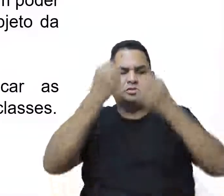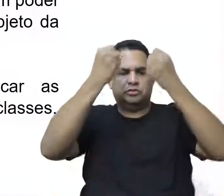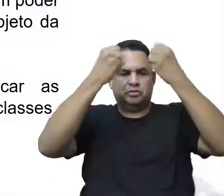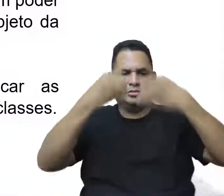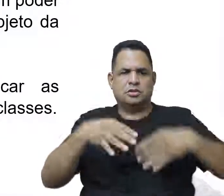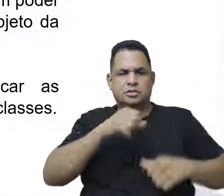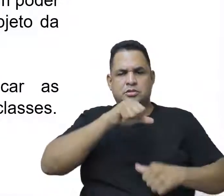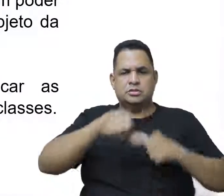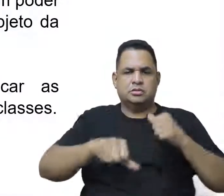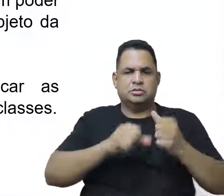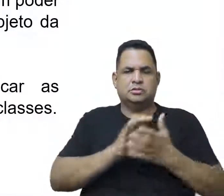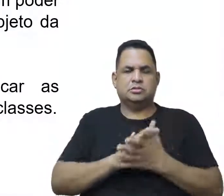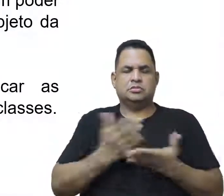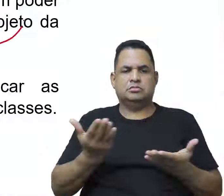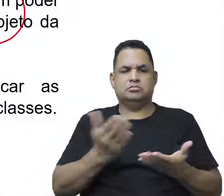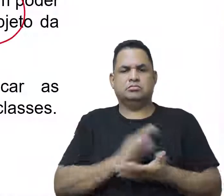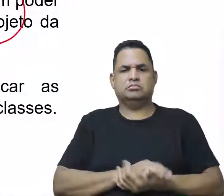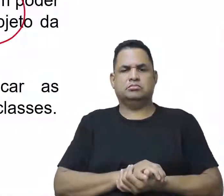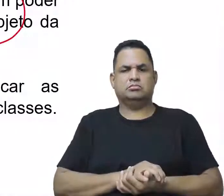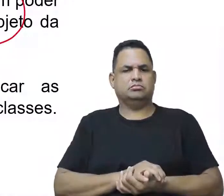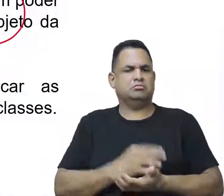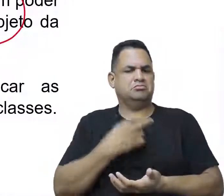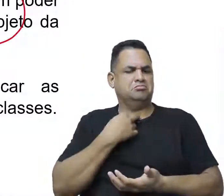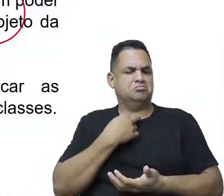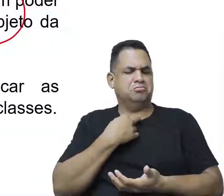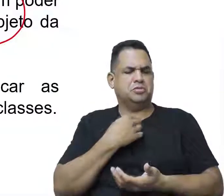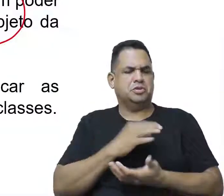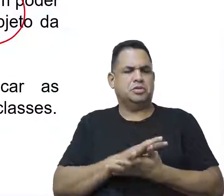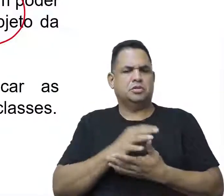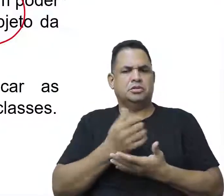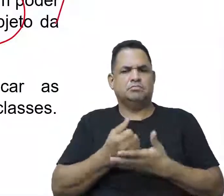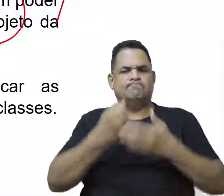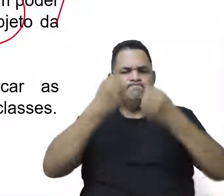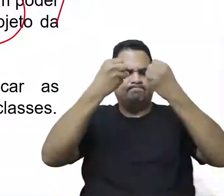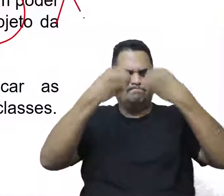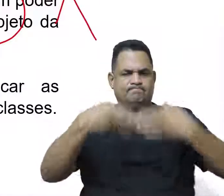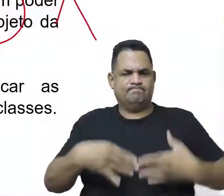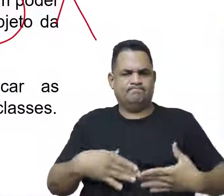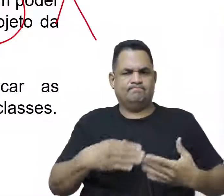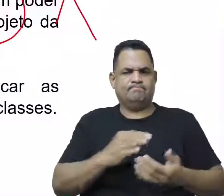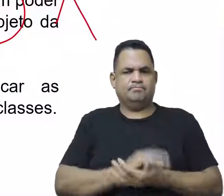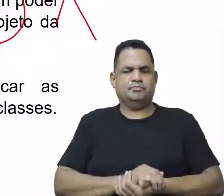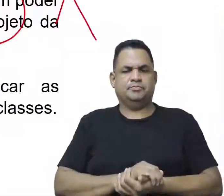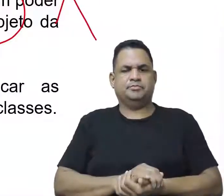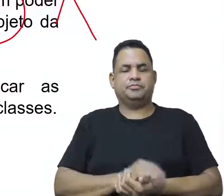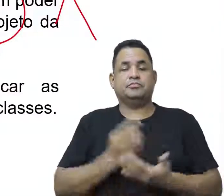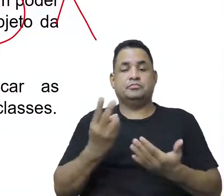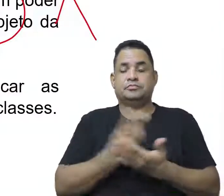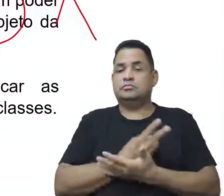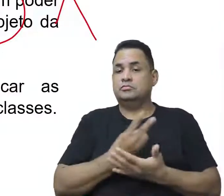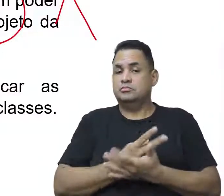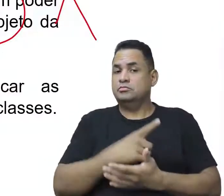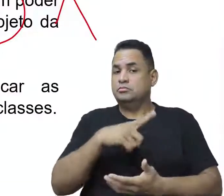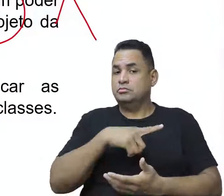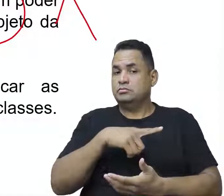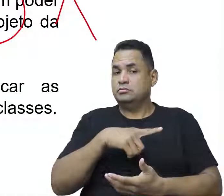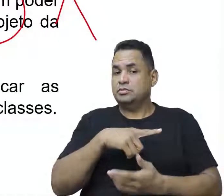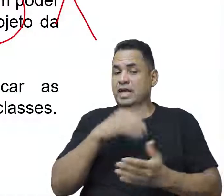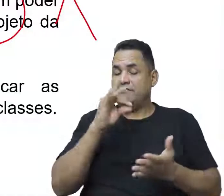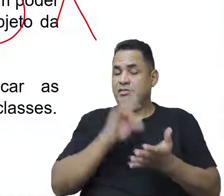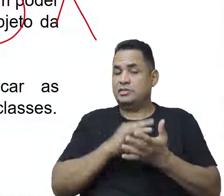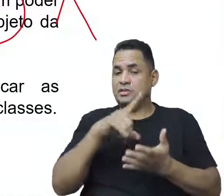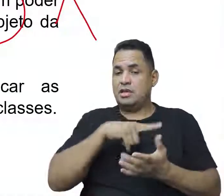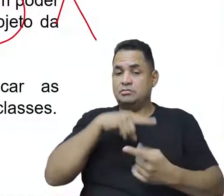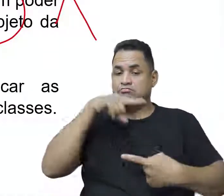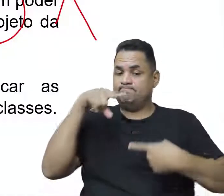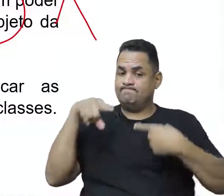da história? Não, sem poder explicar não, que está errado, tá? Na verdade, ela tem essa intenção